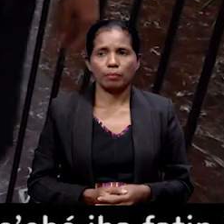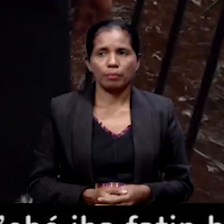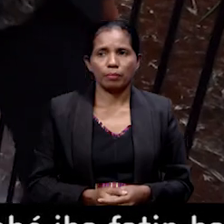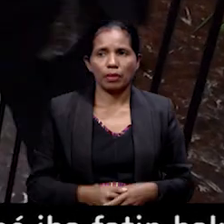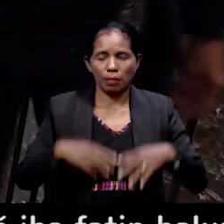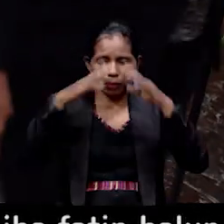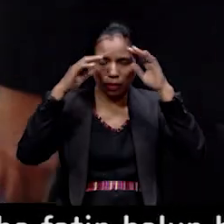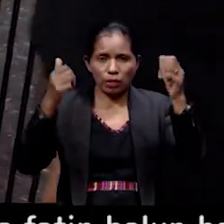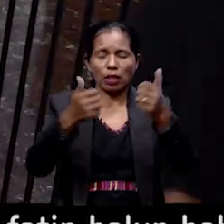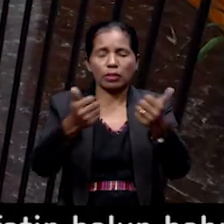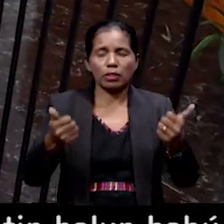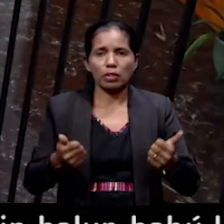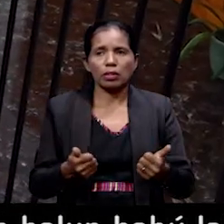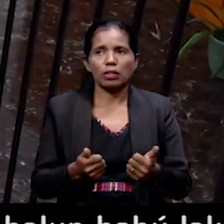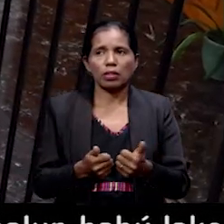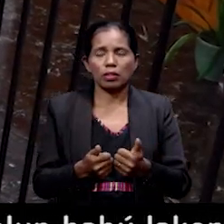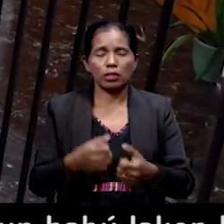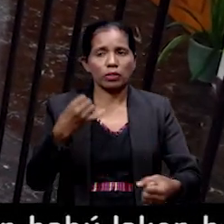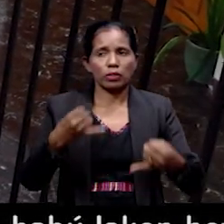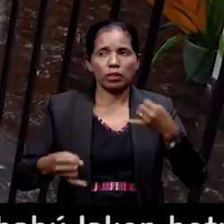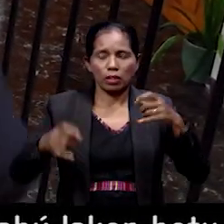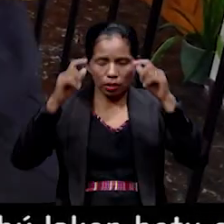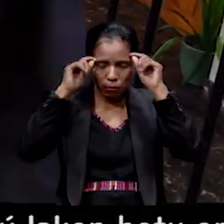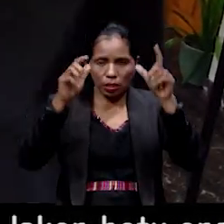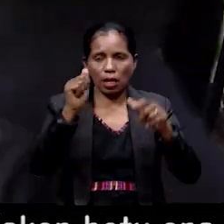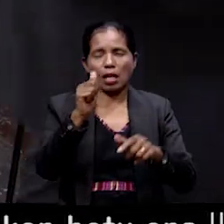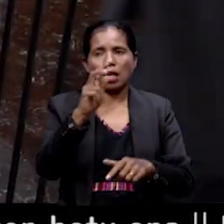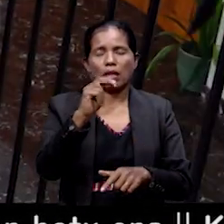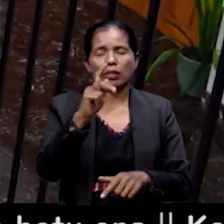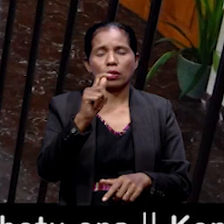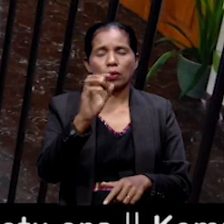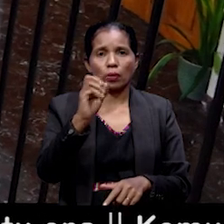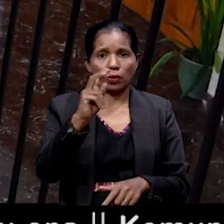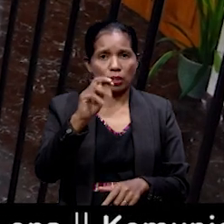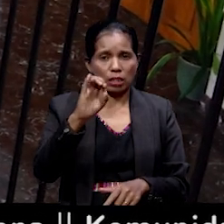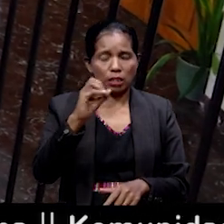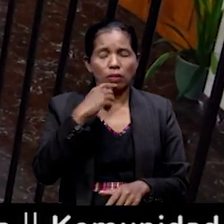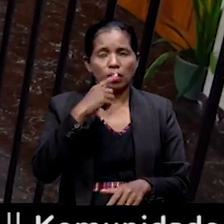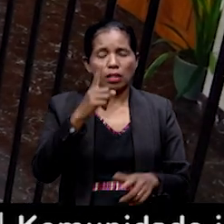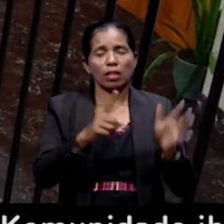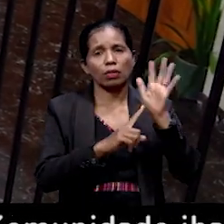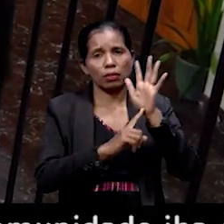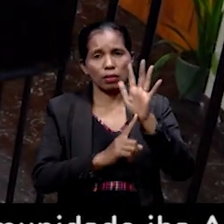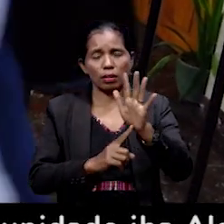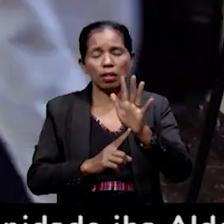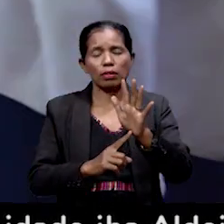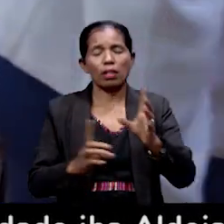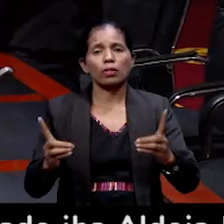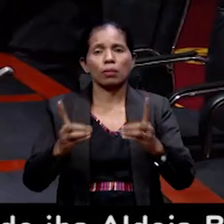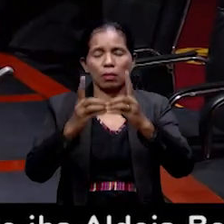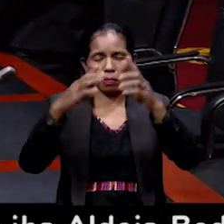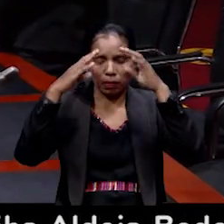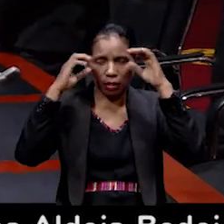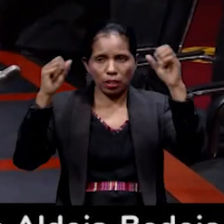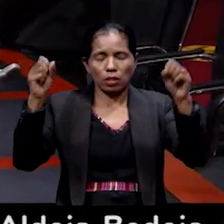Presidente da Associação Magistrados Judiciais de Timor-Leste, Antonino Gonçalves, atu assunto ne, foi na Sorumalo, o Presidente da República, Francisco